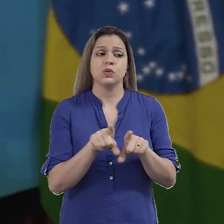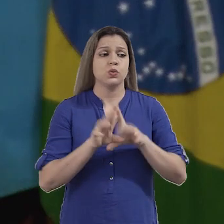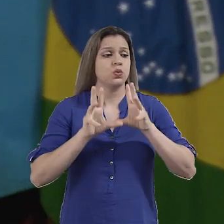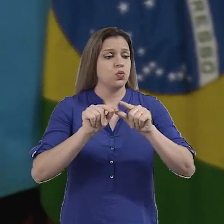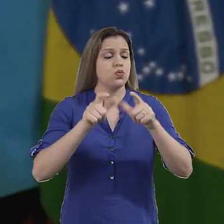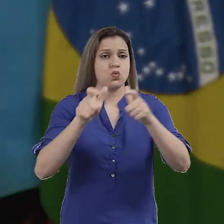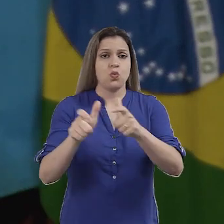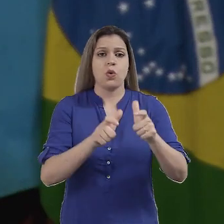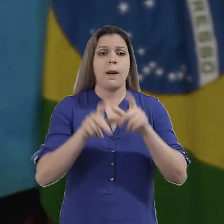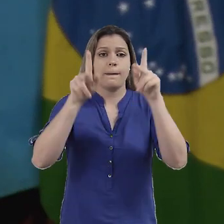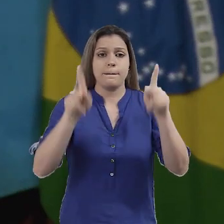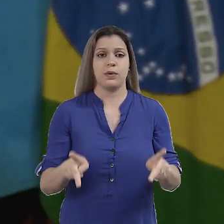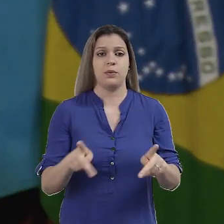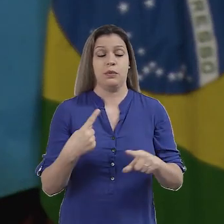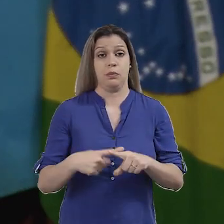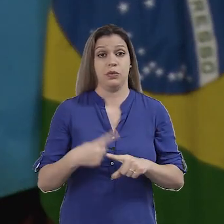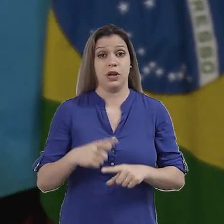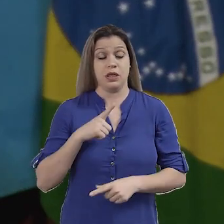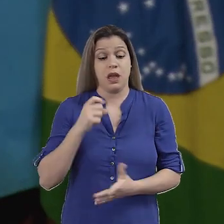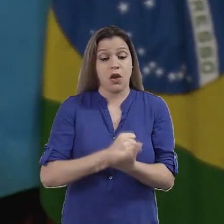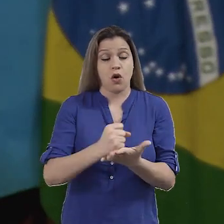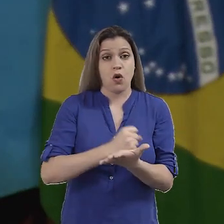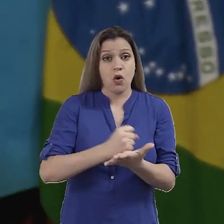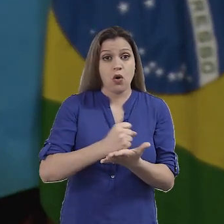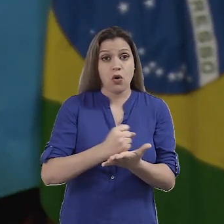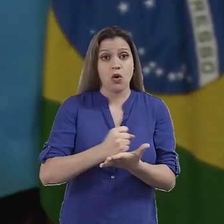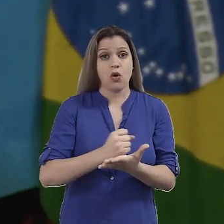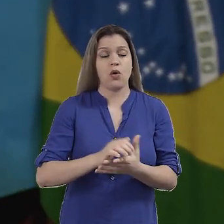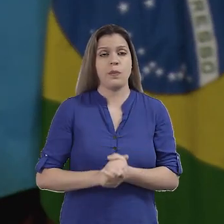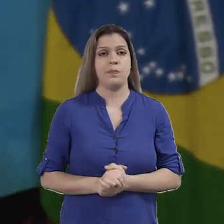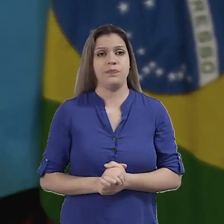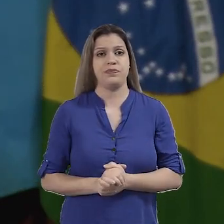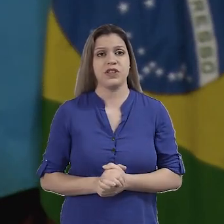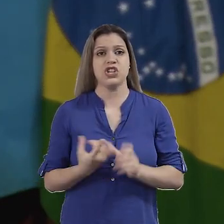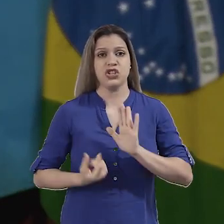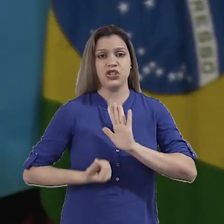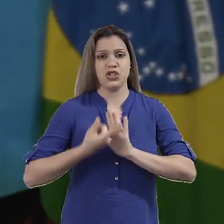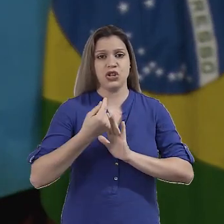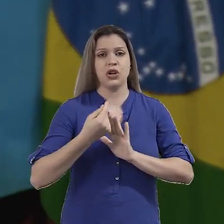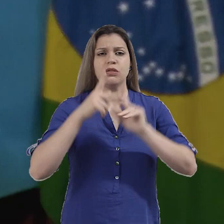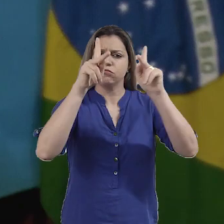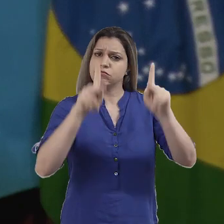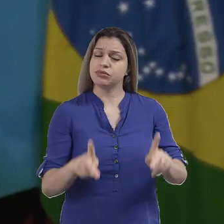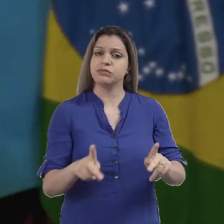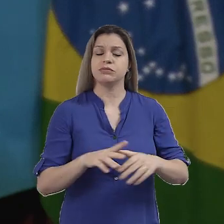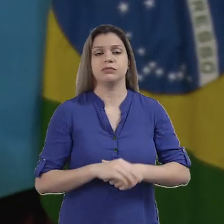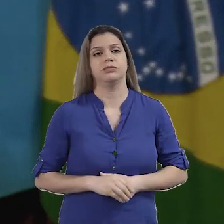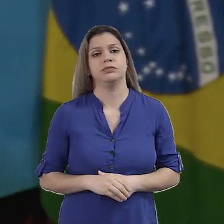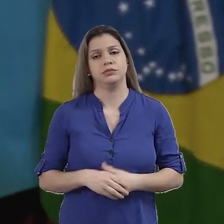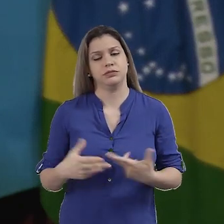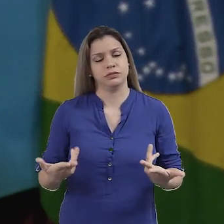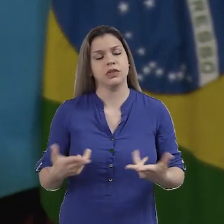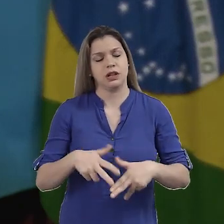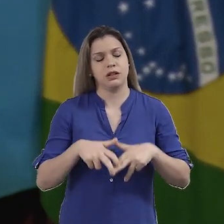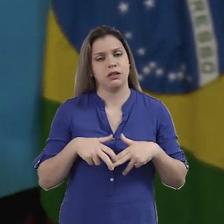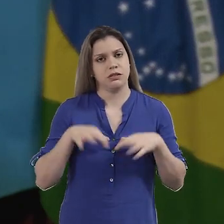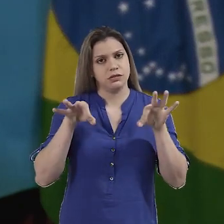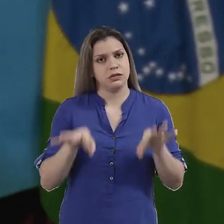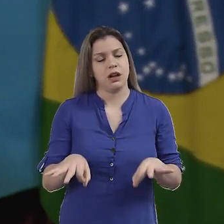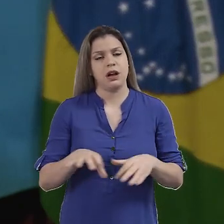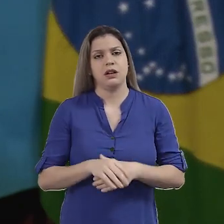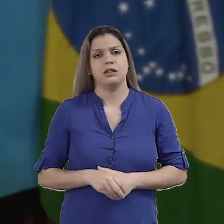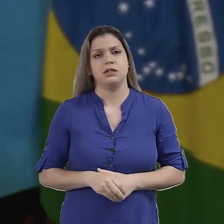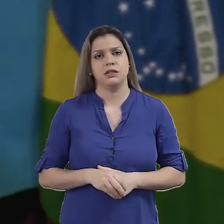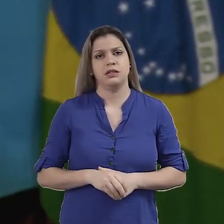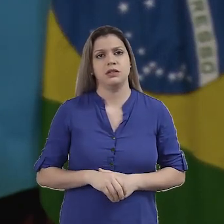nos órgãos públicos. Por quê? Como órgãos que contratam e lidam com dinheiro público, nada mais justo